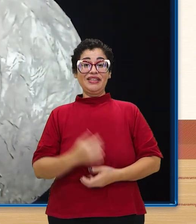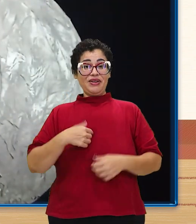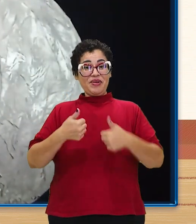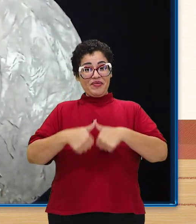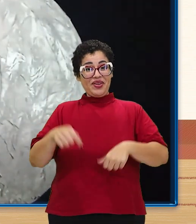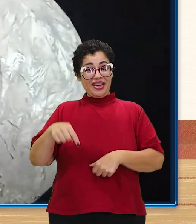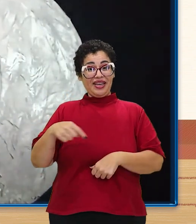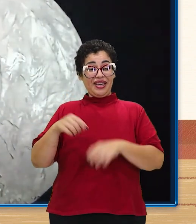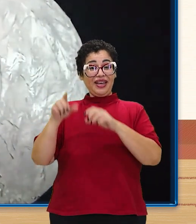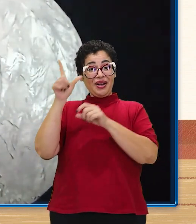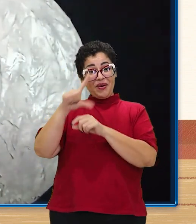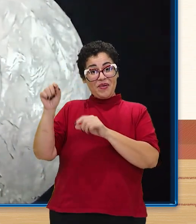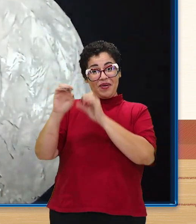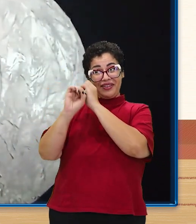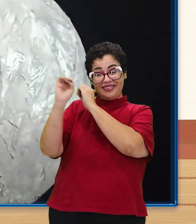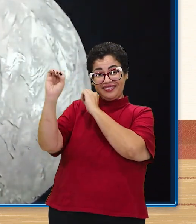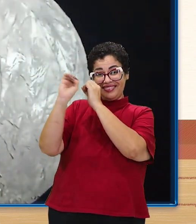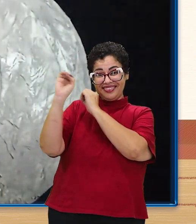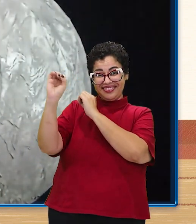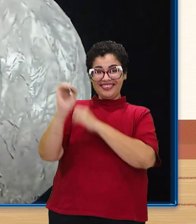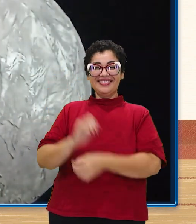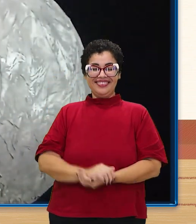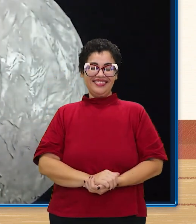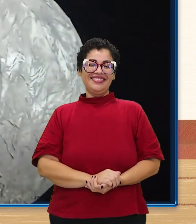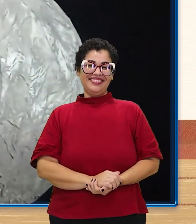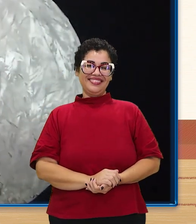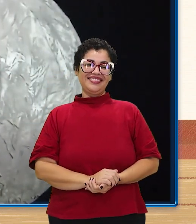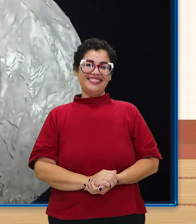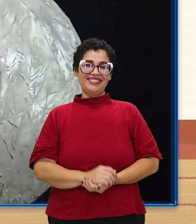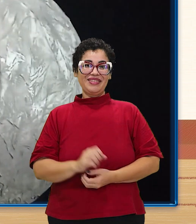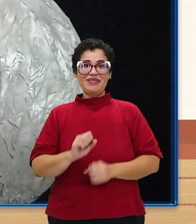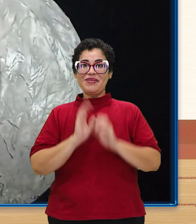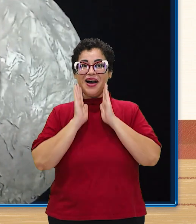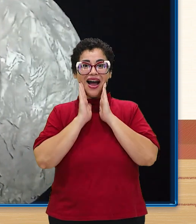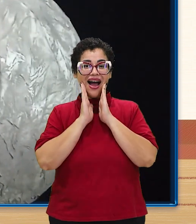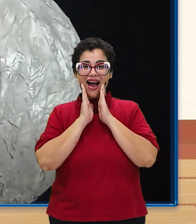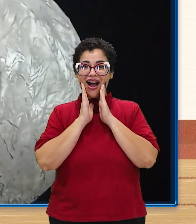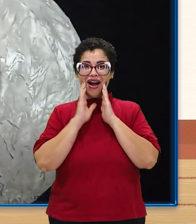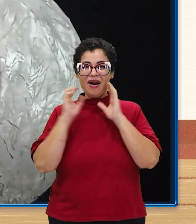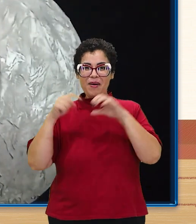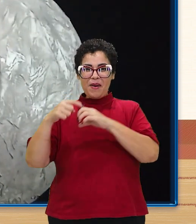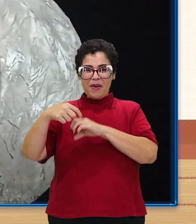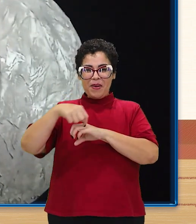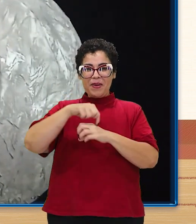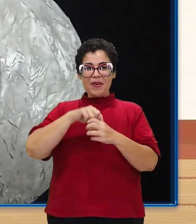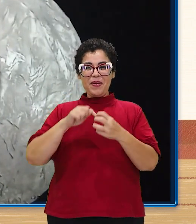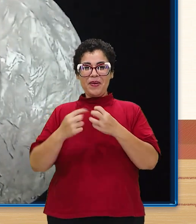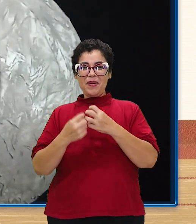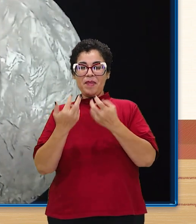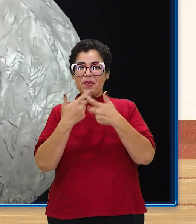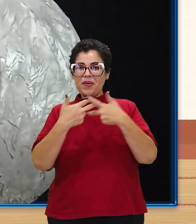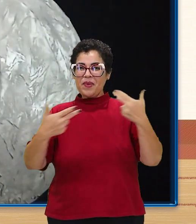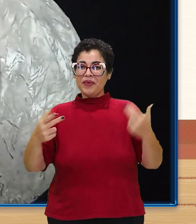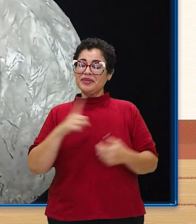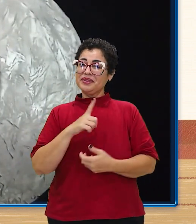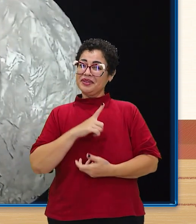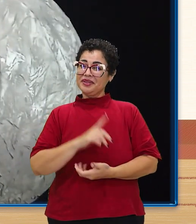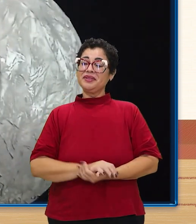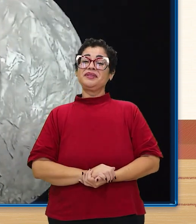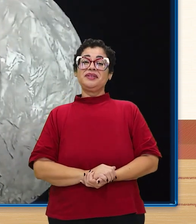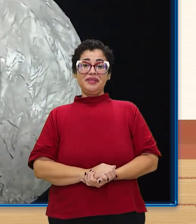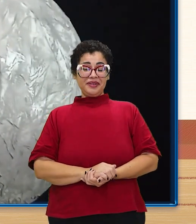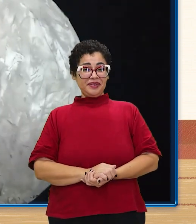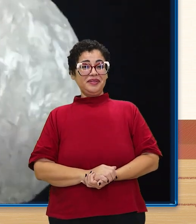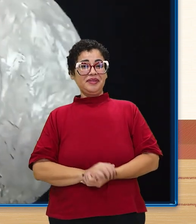vou ficando aqui com a Lua. Né, Dona Lua? Uau, quantos buracos você tem, hein, Dona Lua?